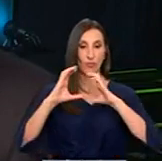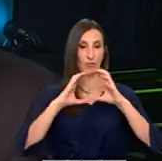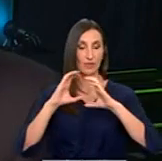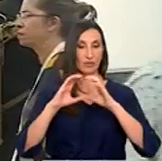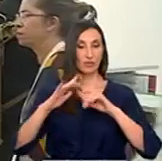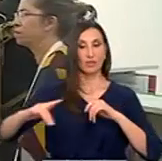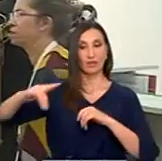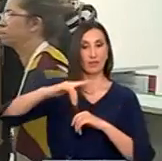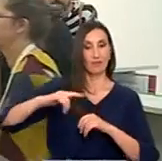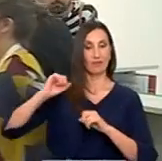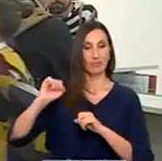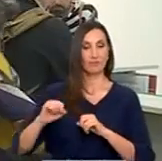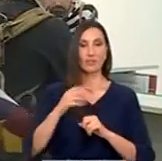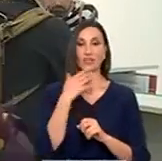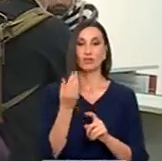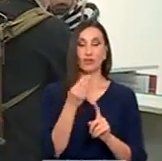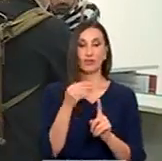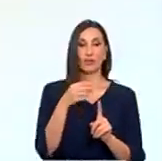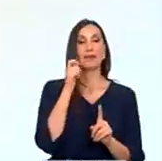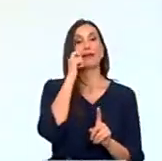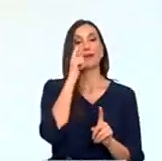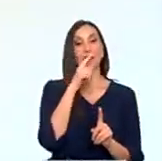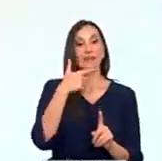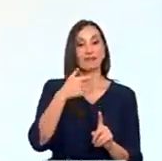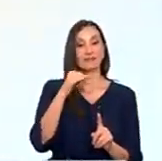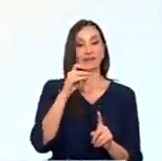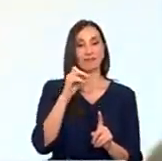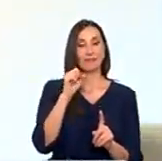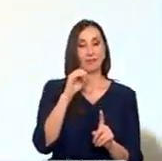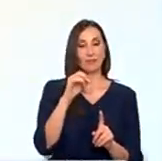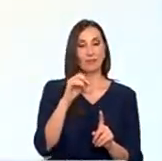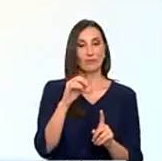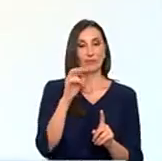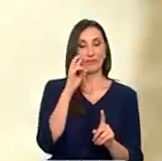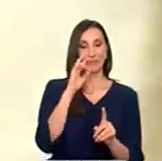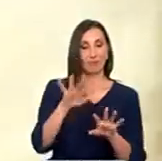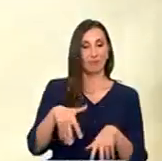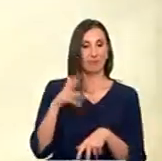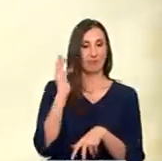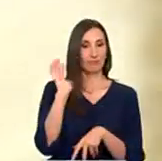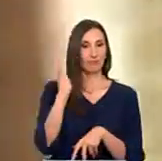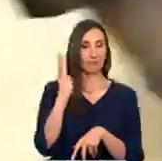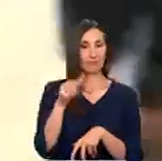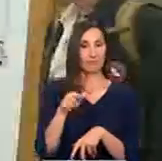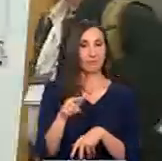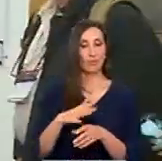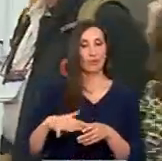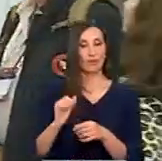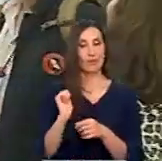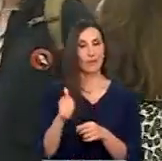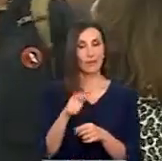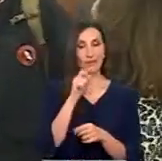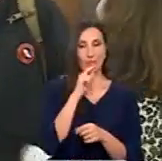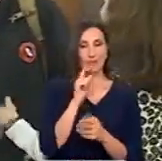por satélite. Esse jovem é Tiago Rebelo, que viu nesta cimeira de exploradores o local certo